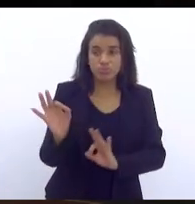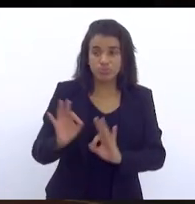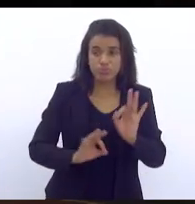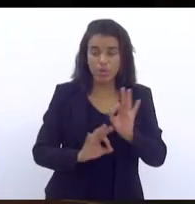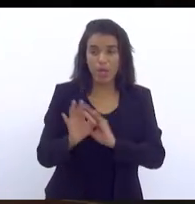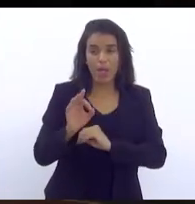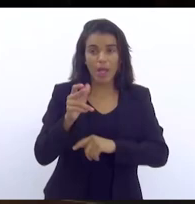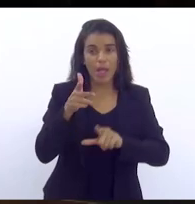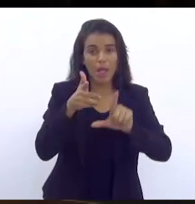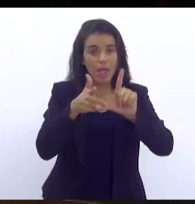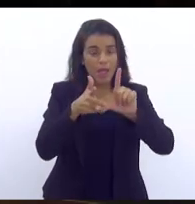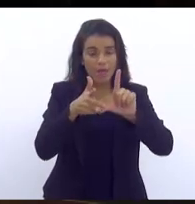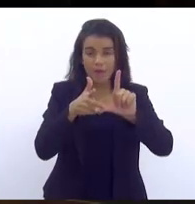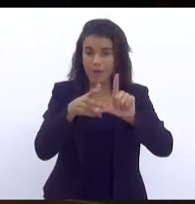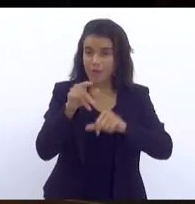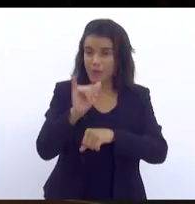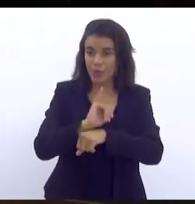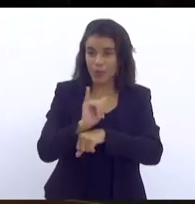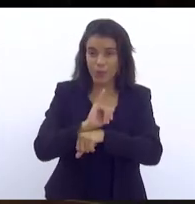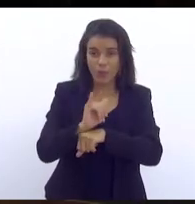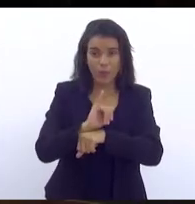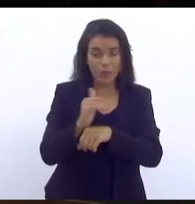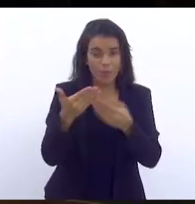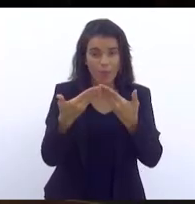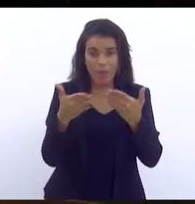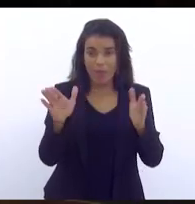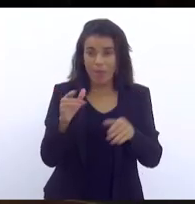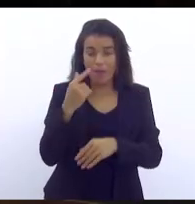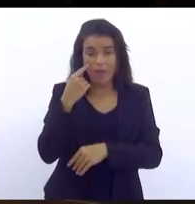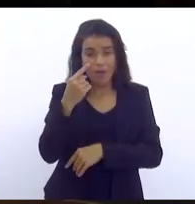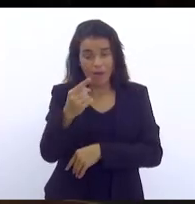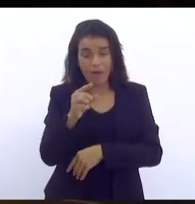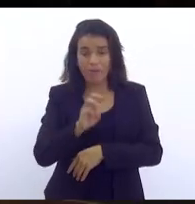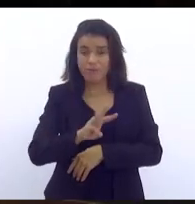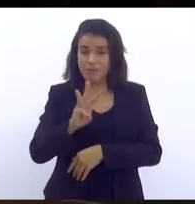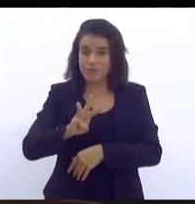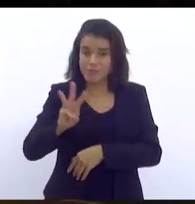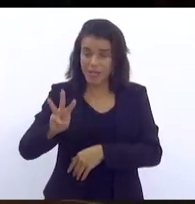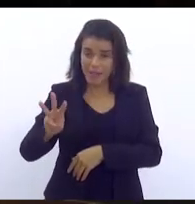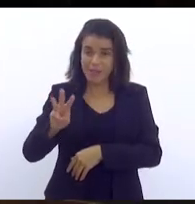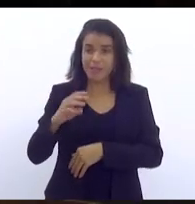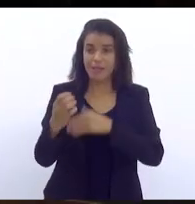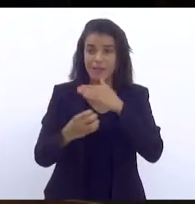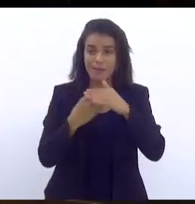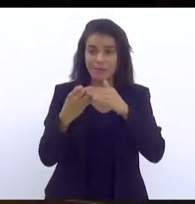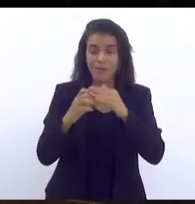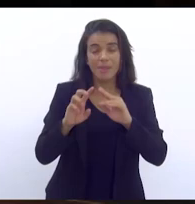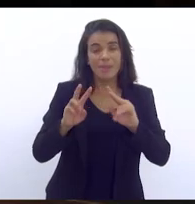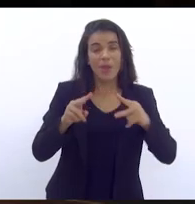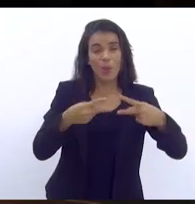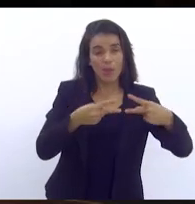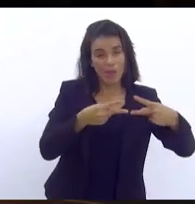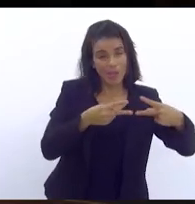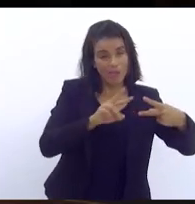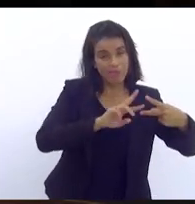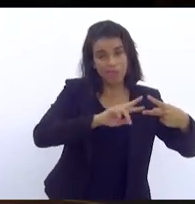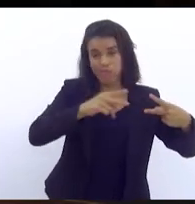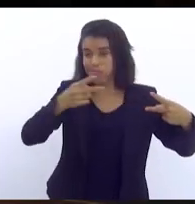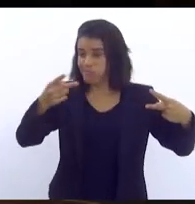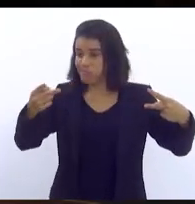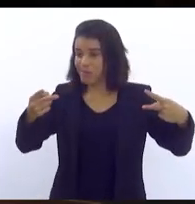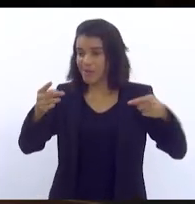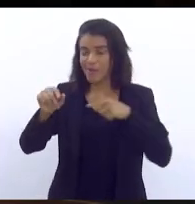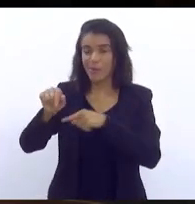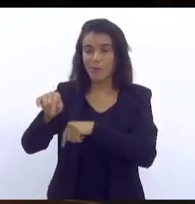transmitida pelo YouTube aberto a qualquer cidadão é só entrar lá no site da agência lá vai ter um linkzinho pro YouTube Quem quiser eh eh